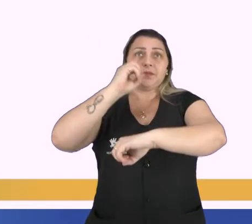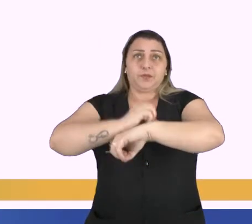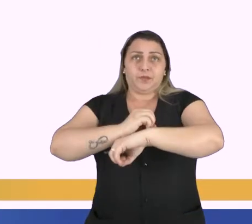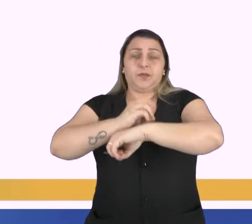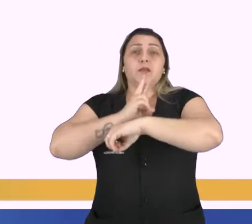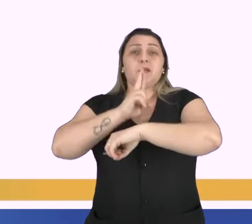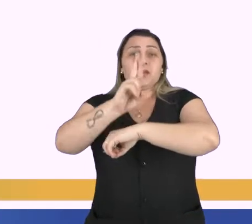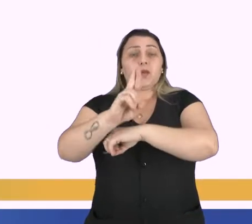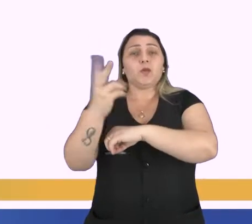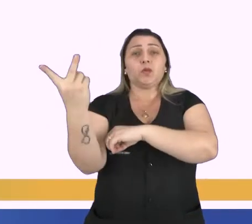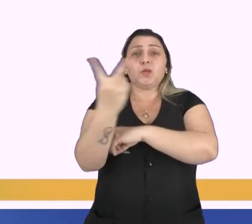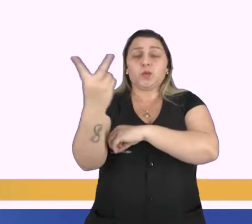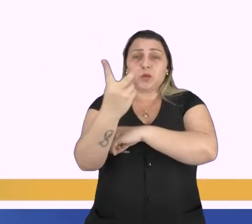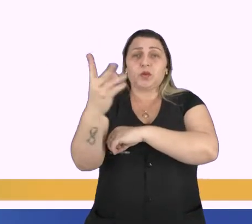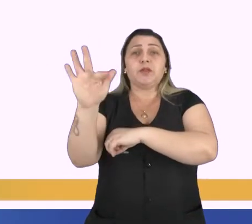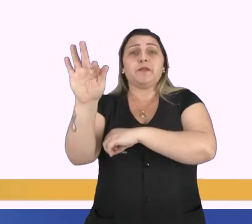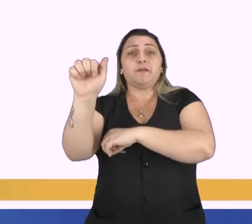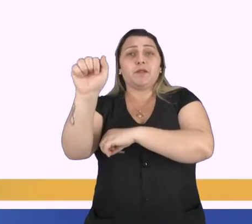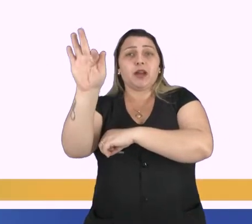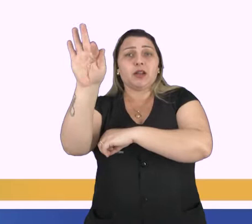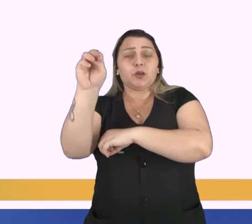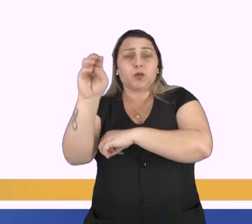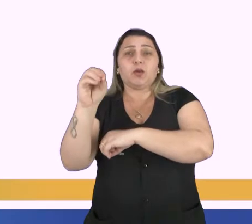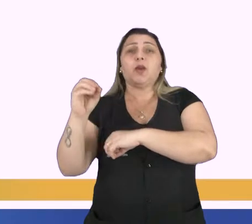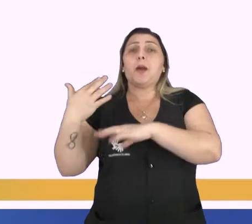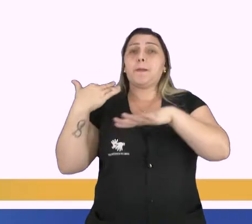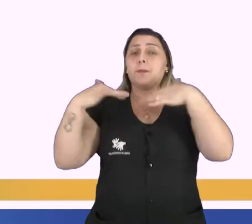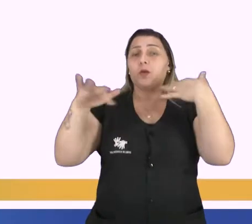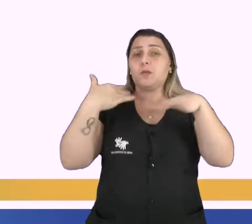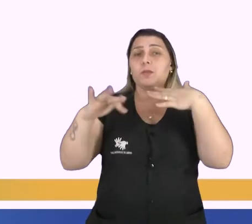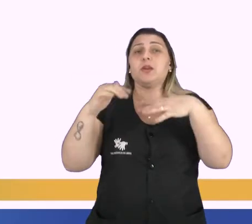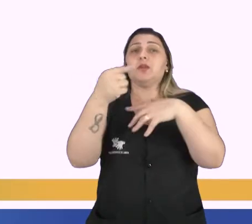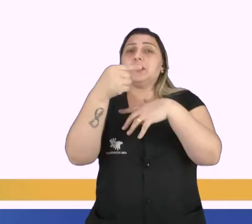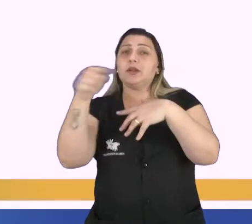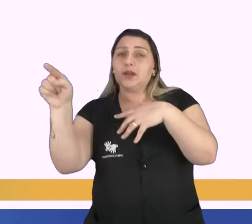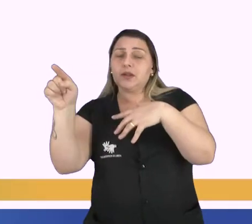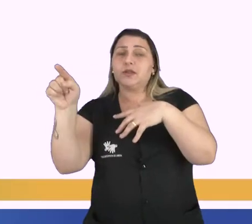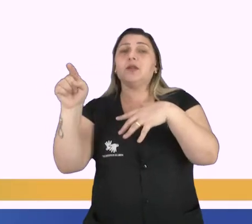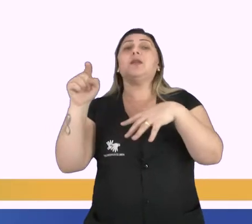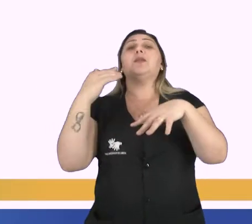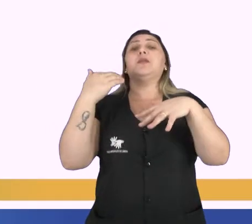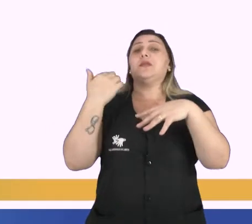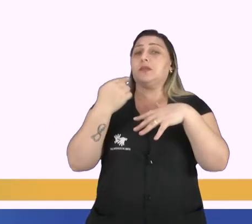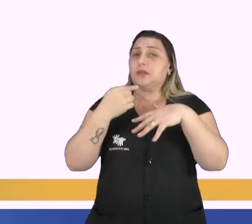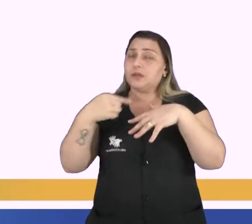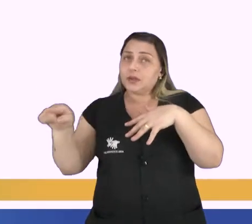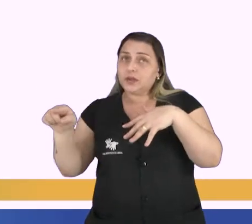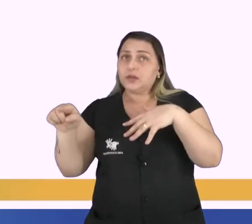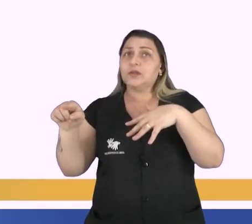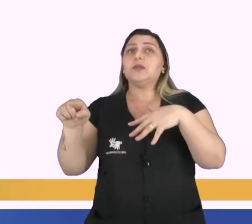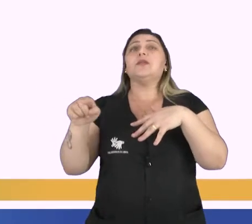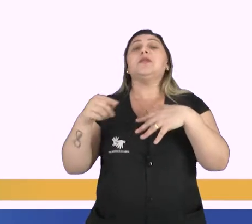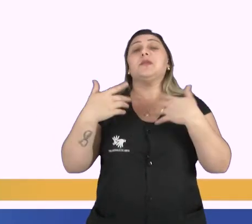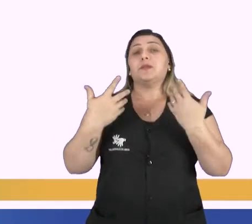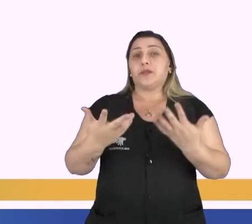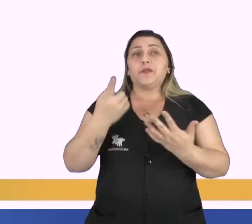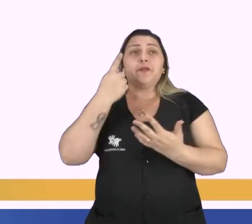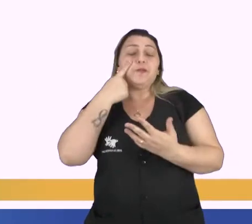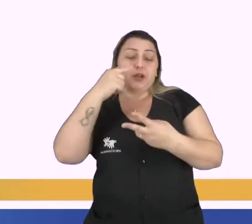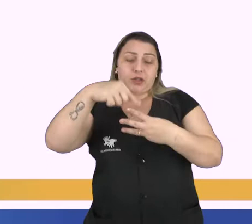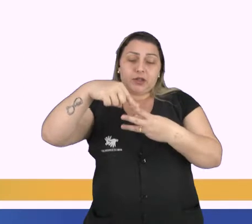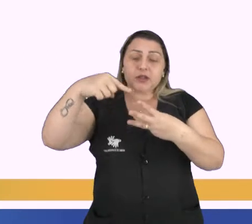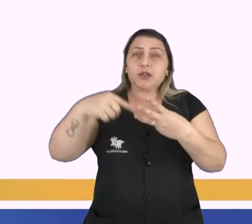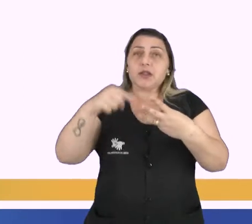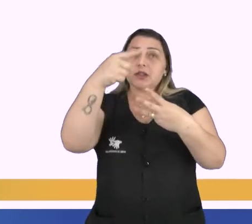resultam da junção de dois fatores, do movimento de traço e do traço de traço. Então vejam que são